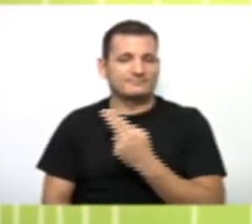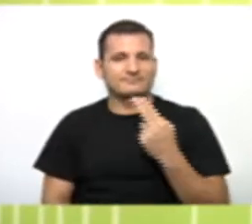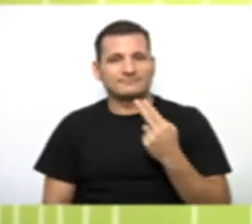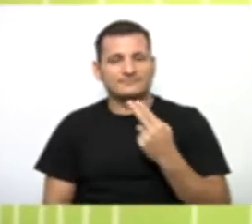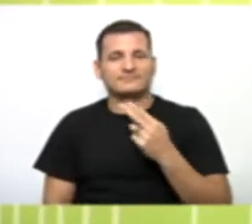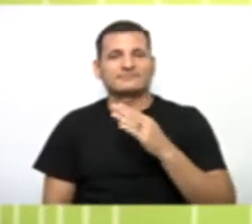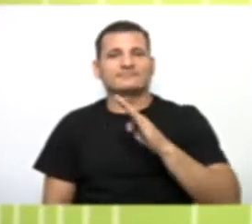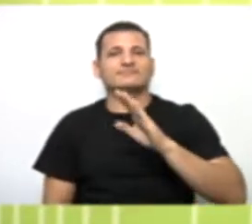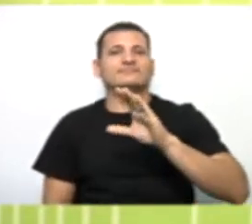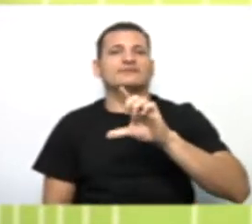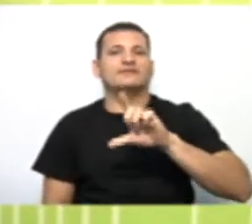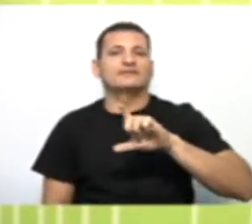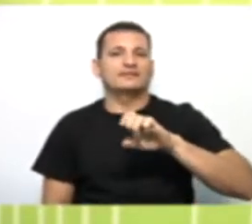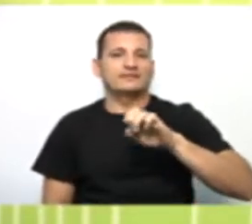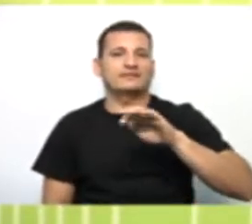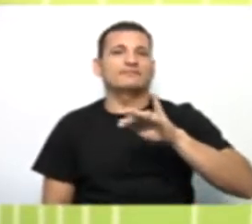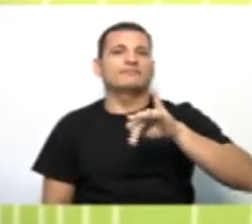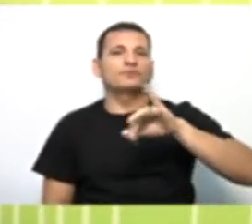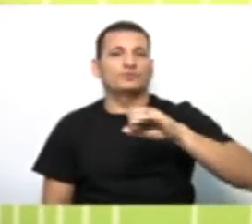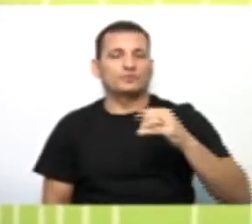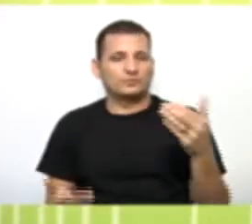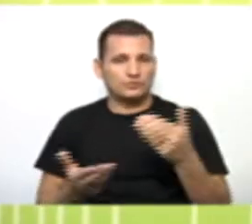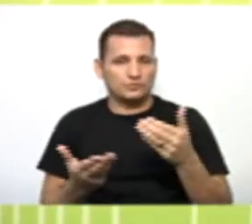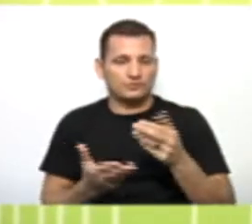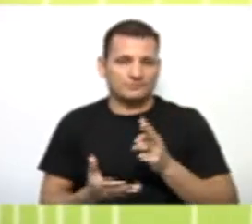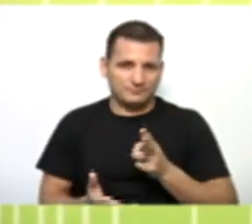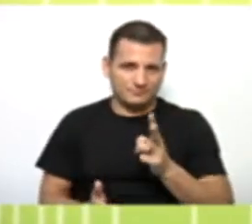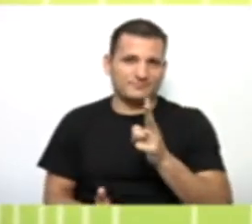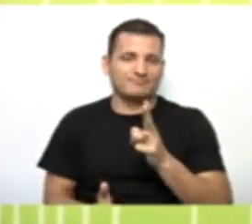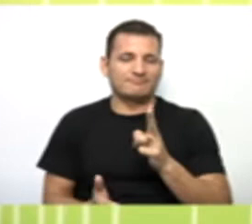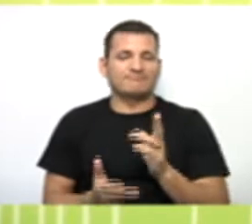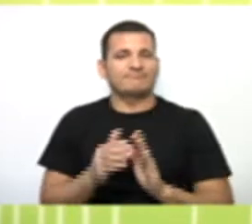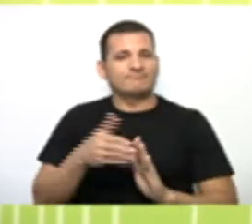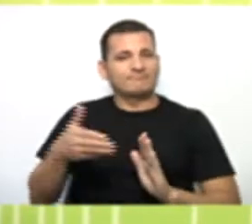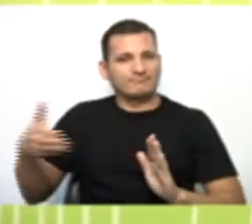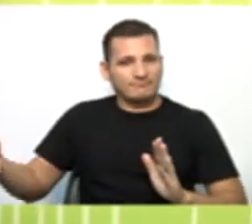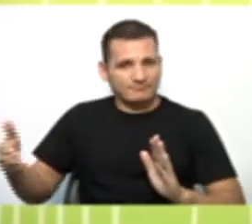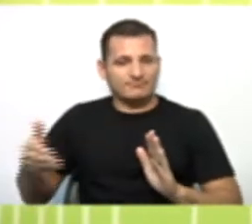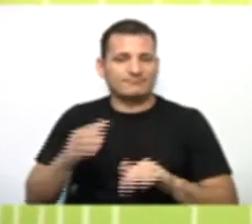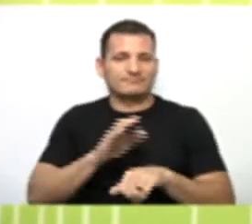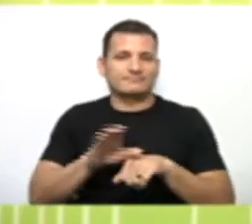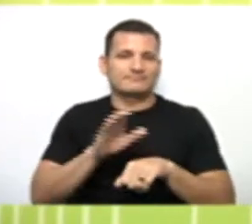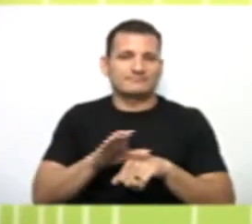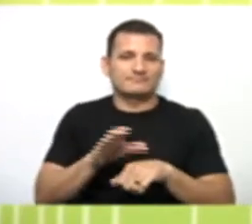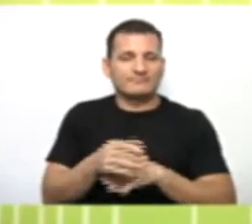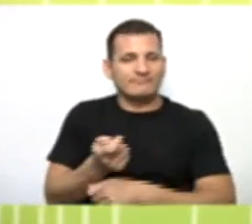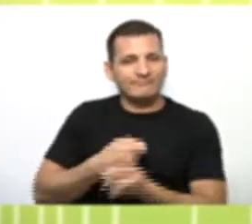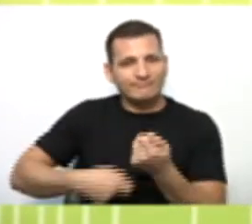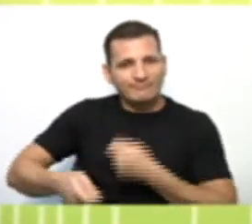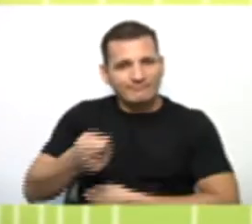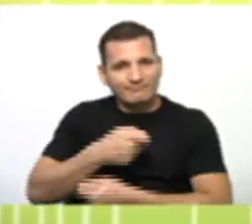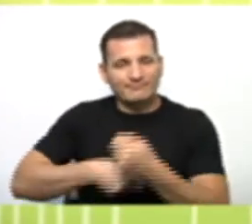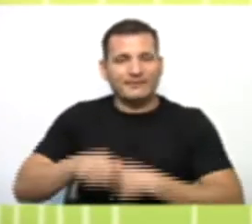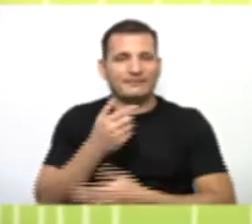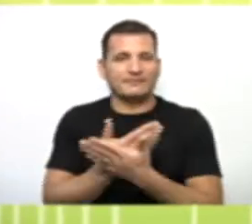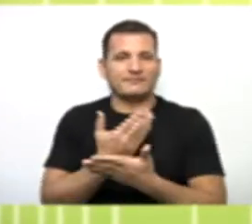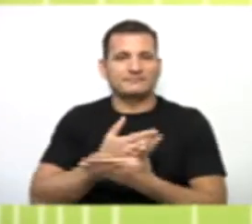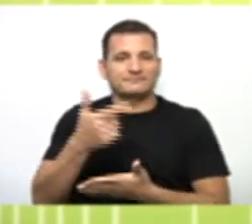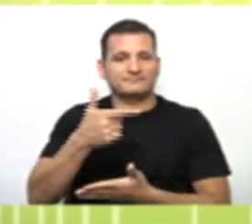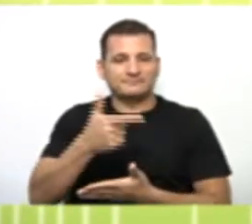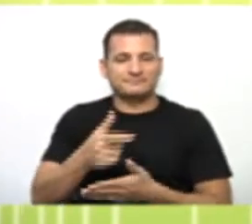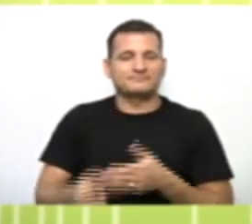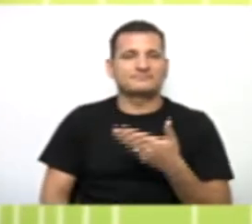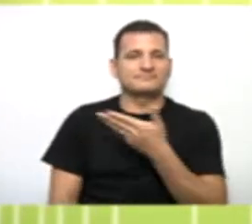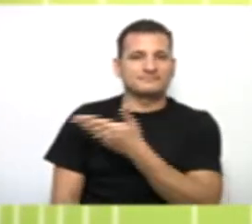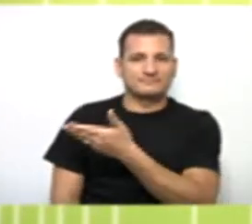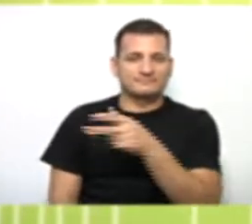de Matos e hoje nós vamos continuar dando sequência ao nosso curso de negociação, aula 2. Aqui ao meu